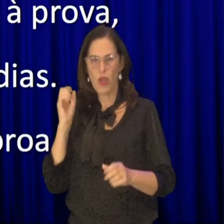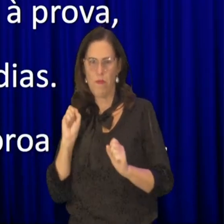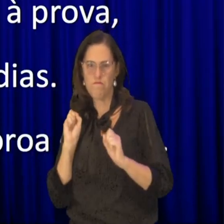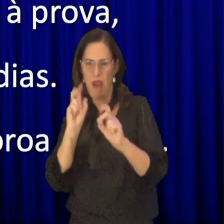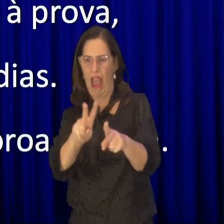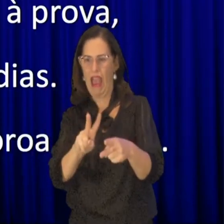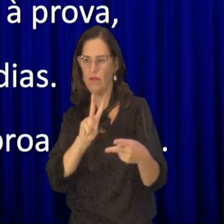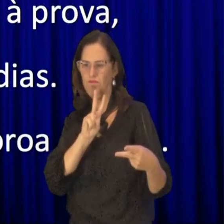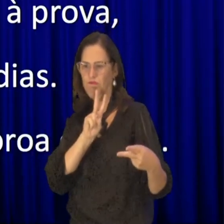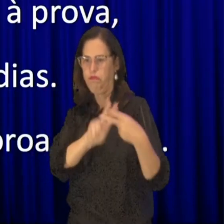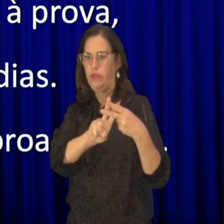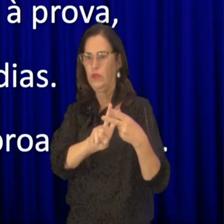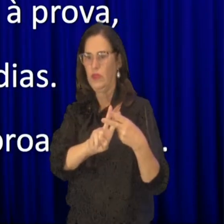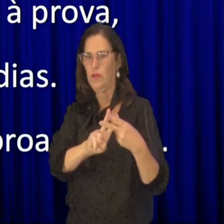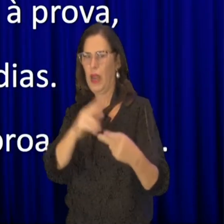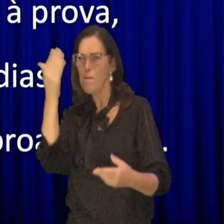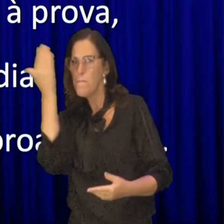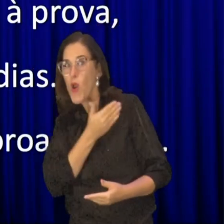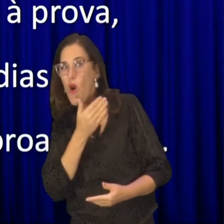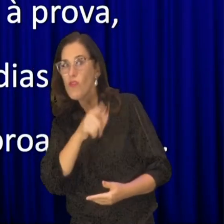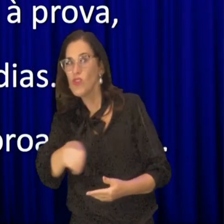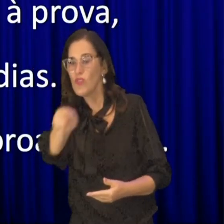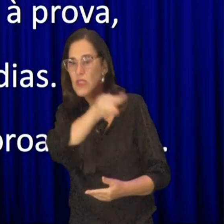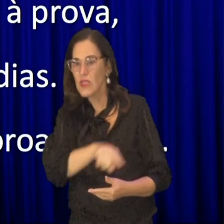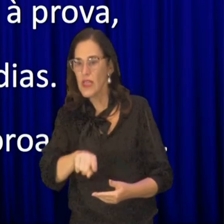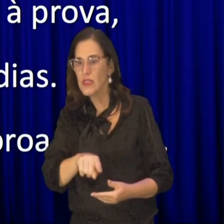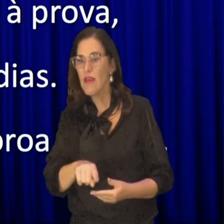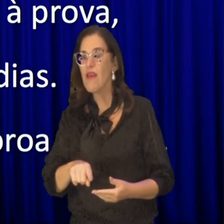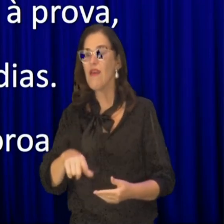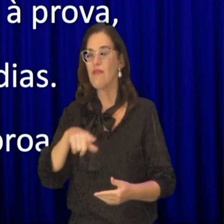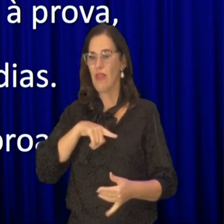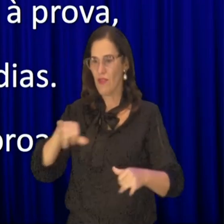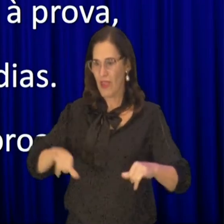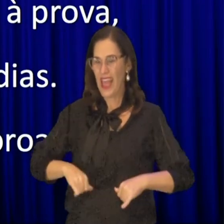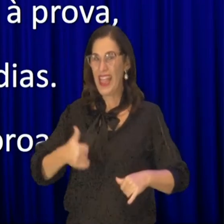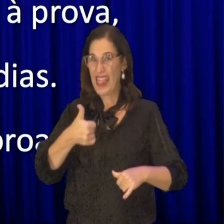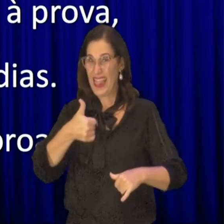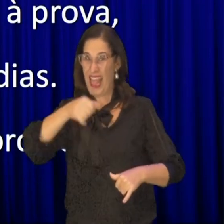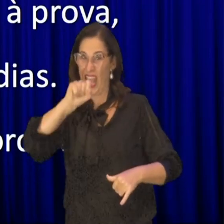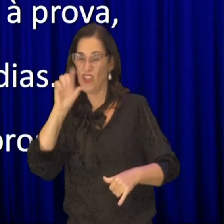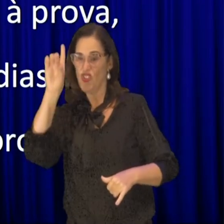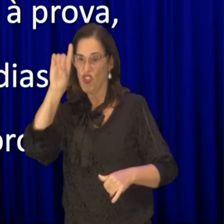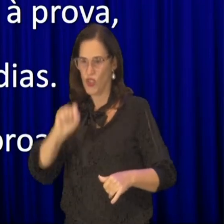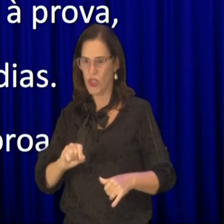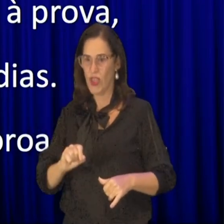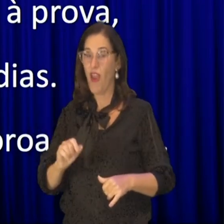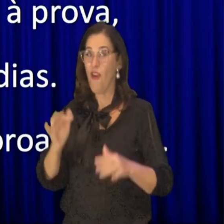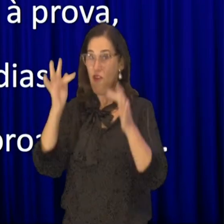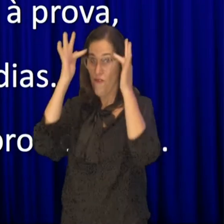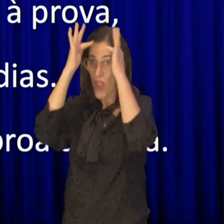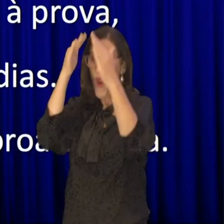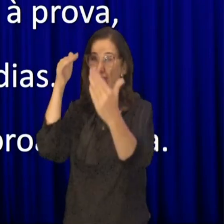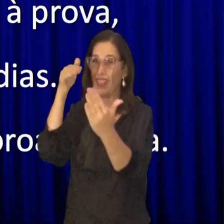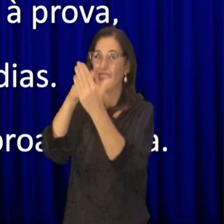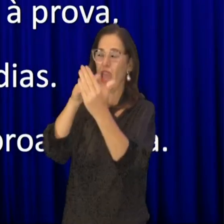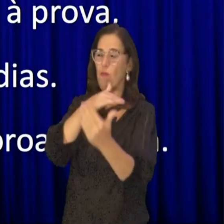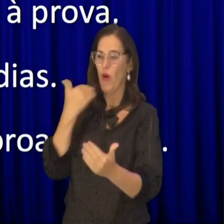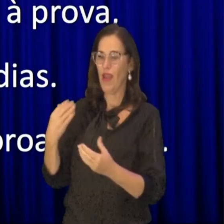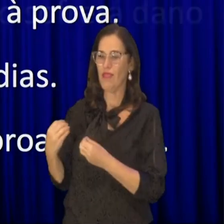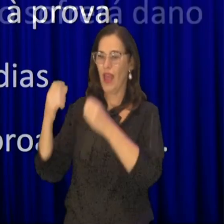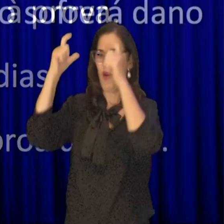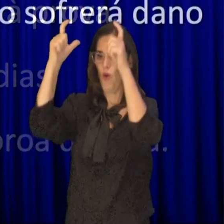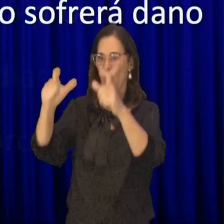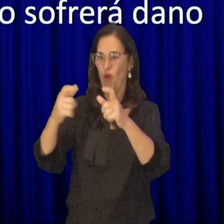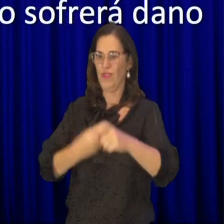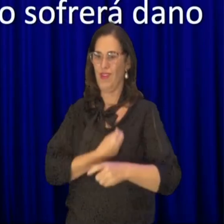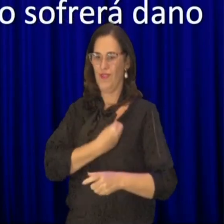para ser dispostos à prova. E tereis tribulação de 10 dias. Sê fiel até a morte, e dar-te-ei a coroa da